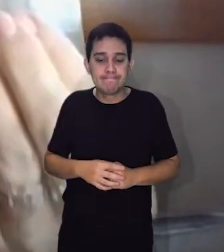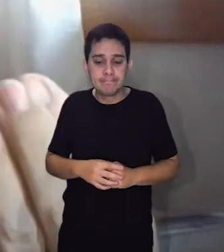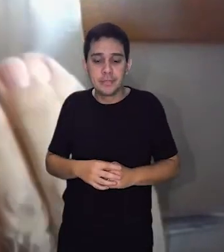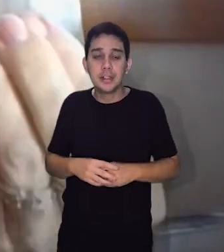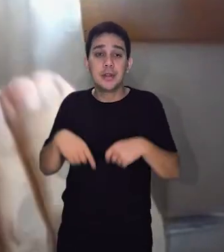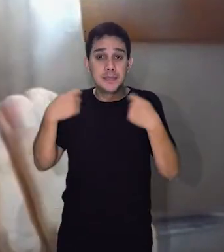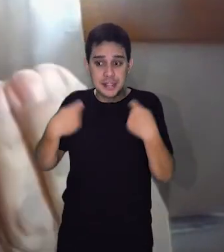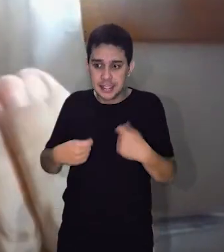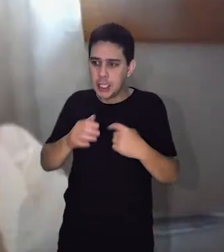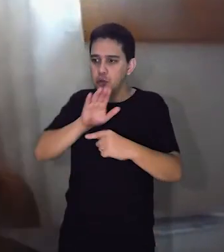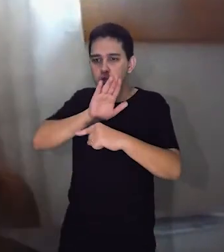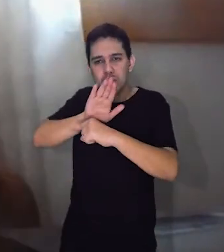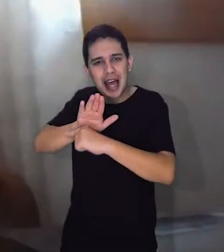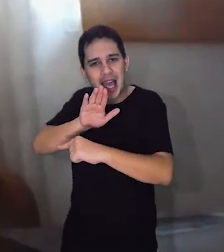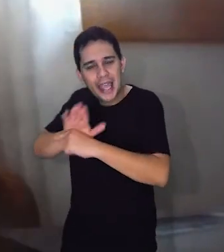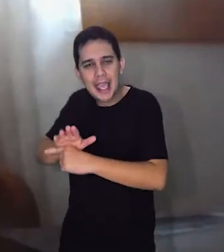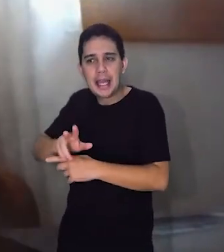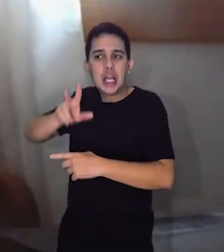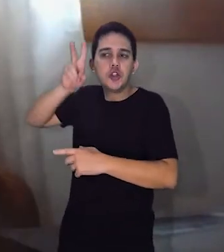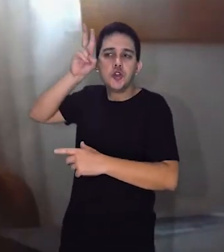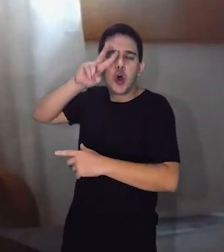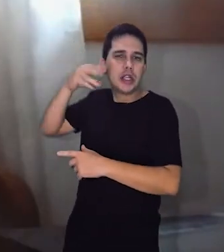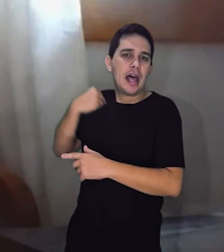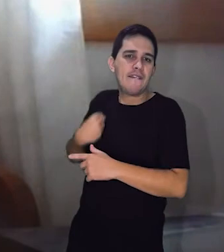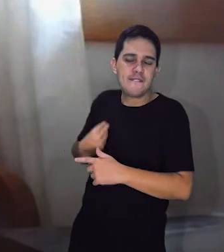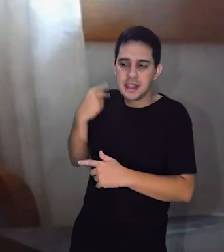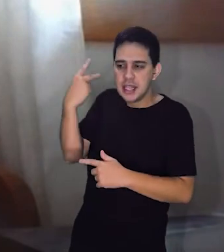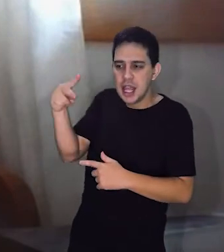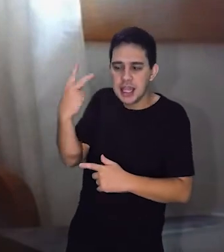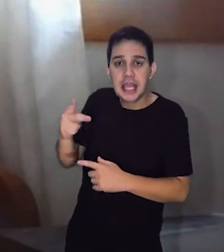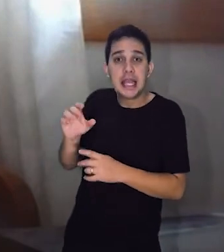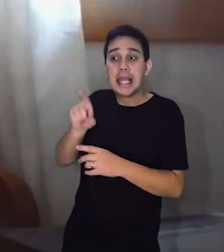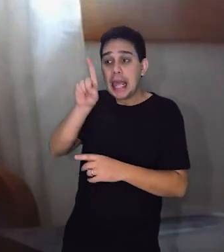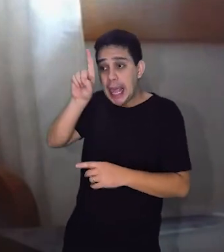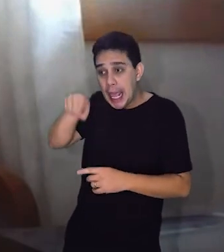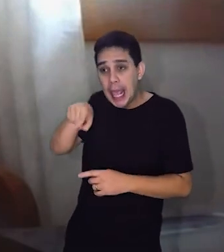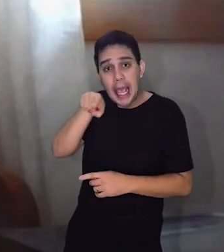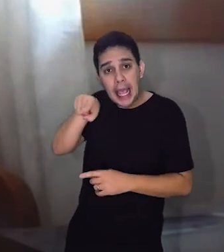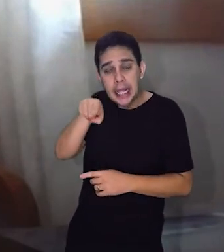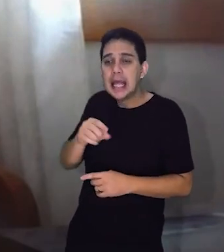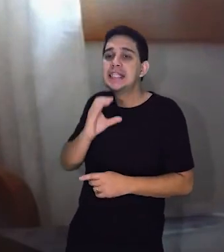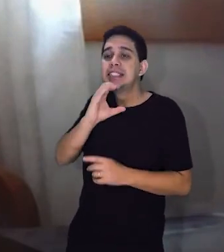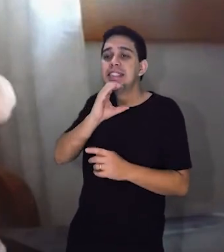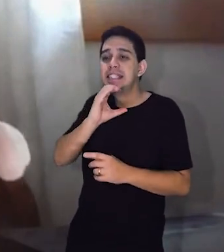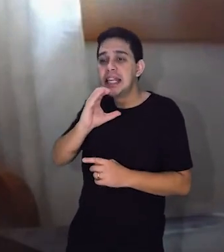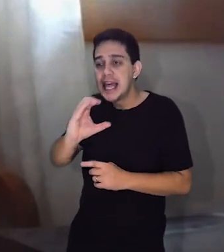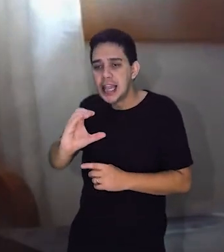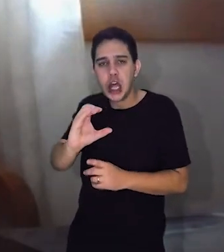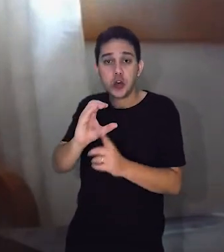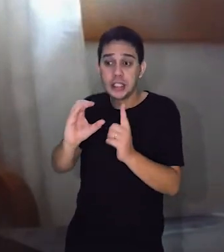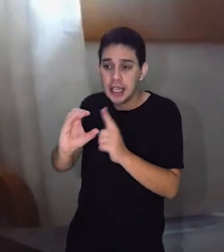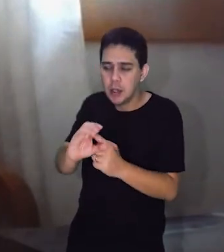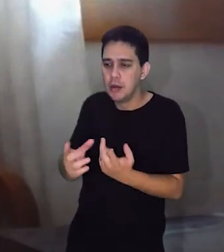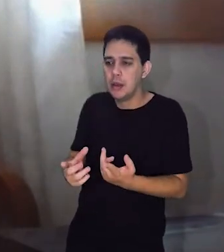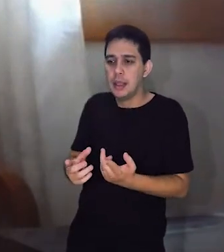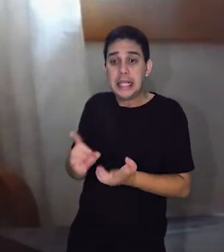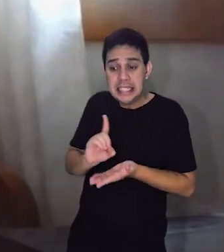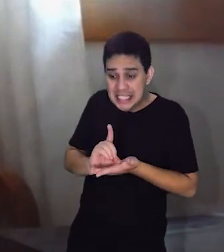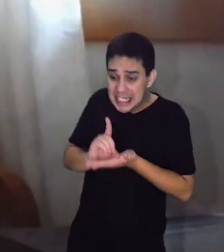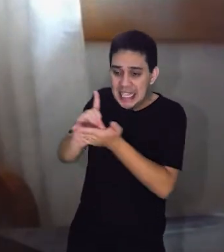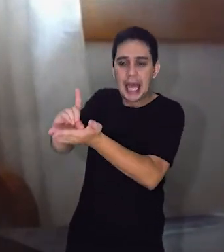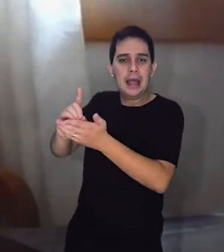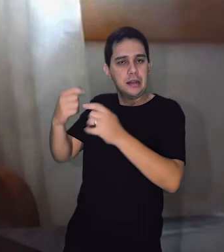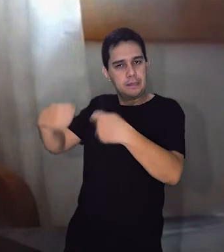essa história do cidadão para proporcionar a ele, né, uma dignidade, né,